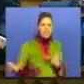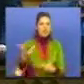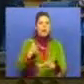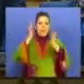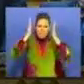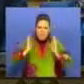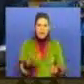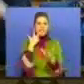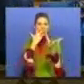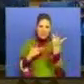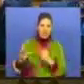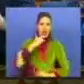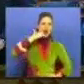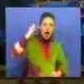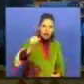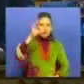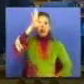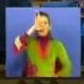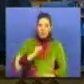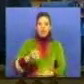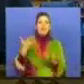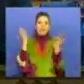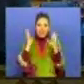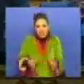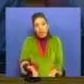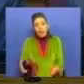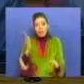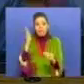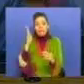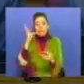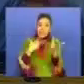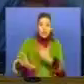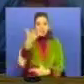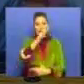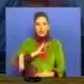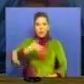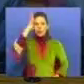ser censurado, está censurado, Sr. Primeiro-Ministro.